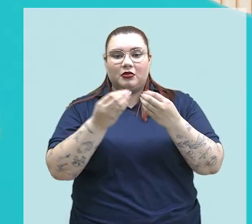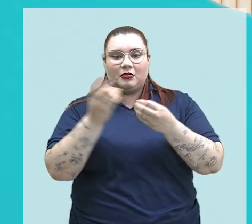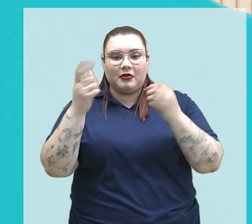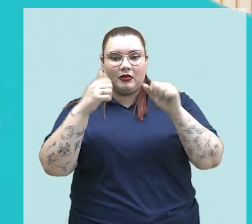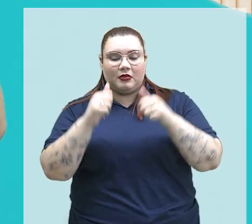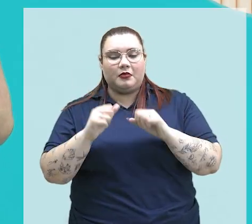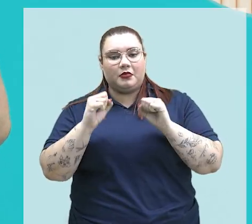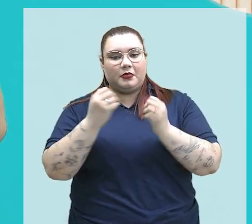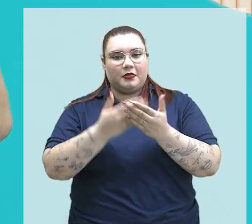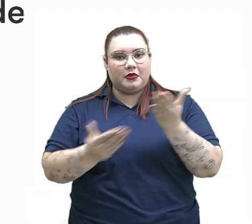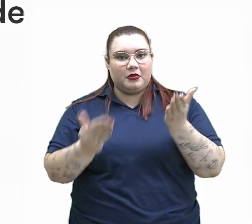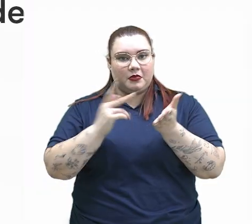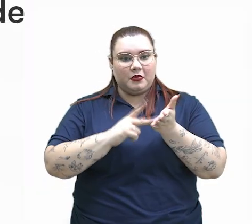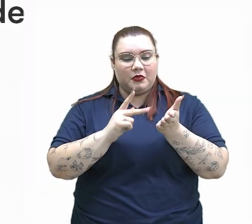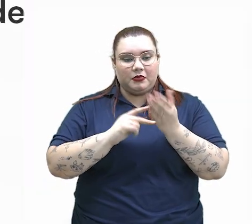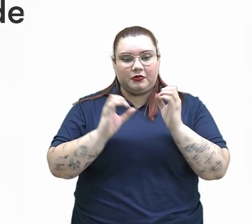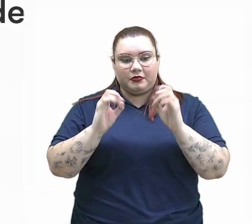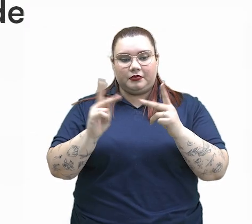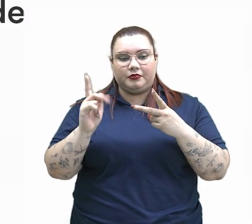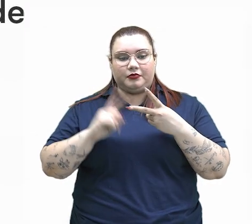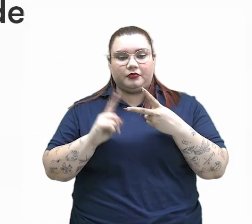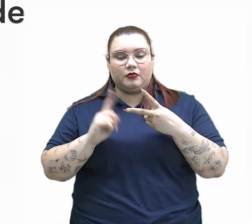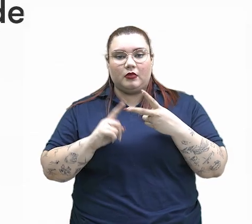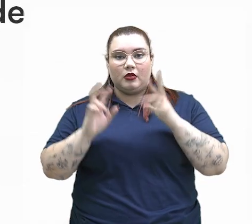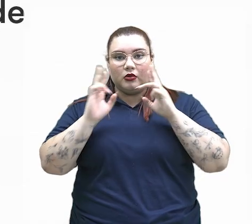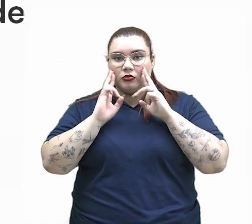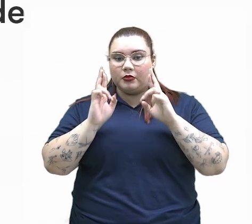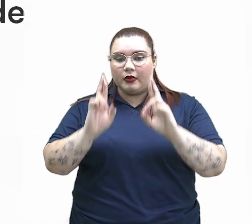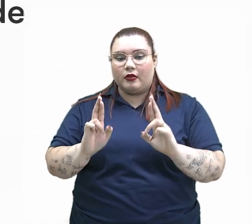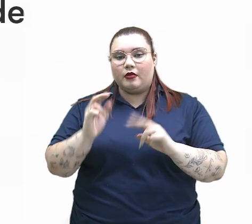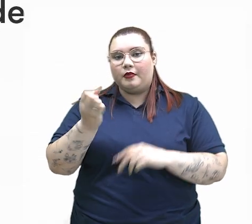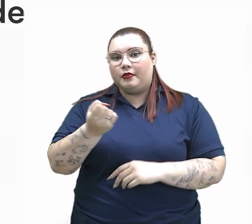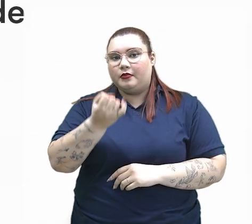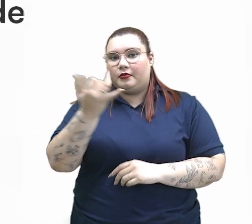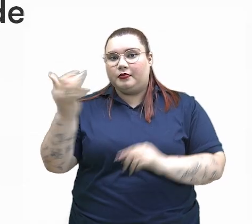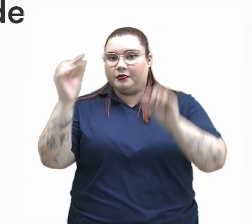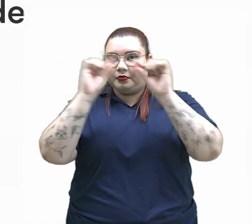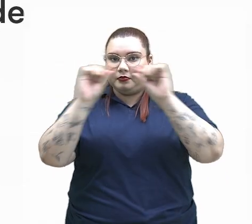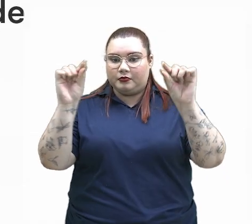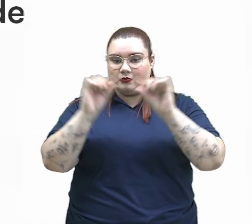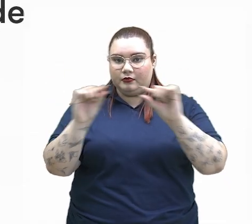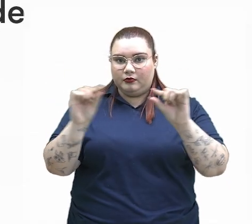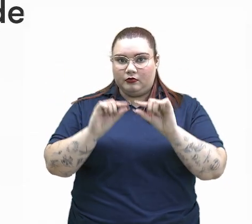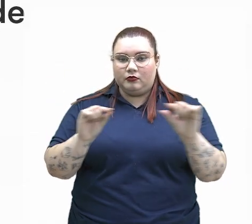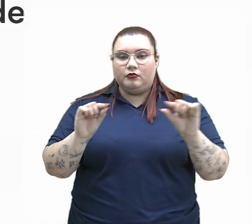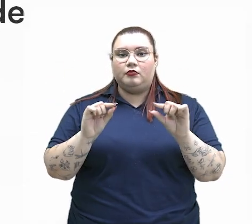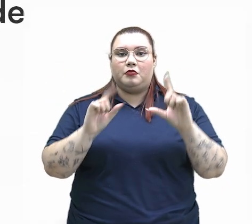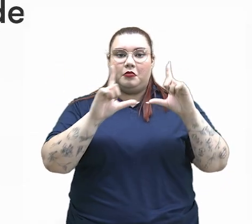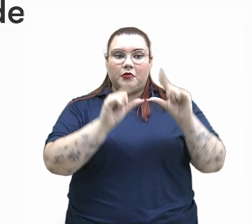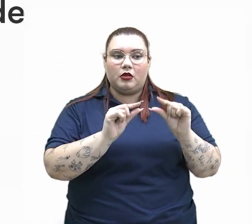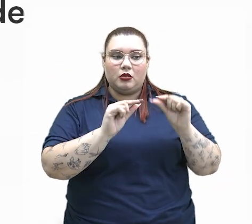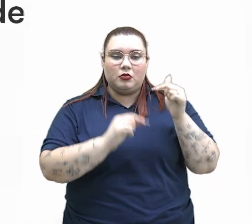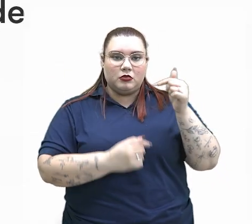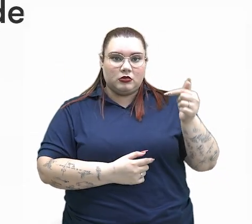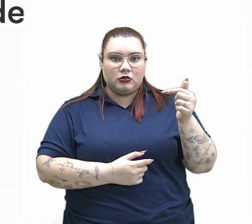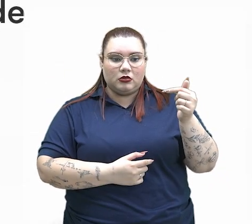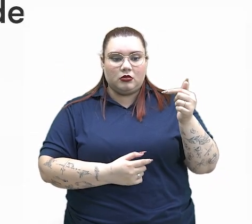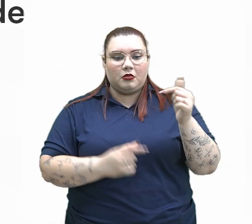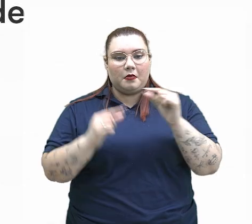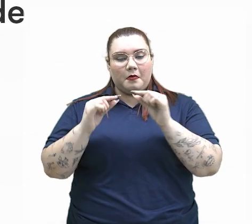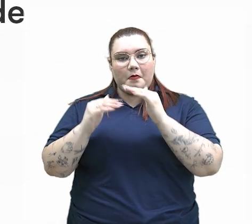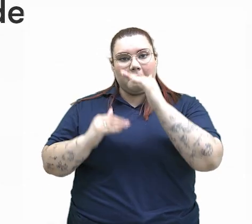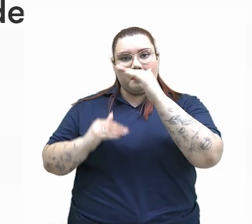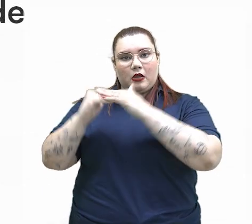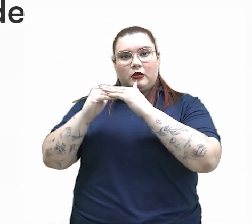você pode zerar, tá bom? Outro ponto é respeitar o número de linhas, mínimo de 7